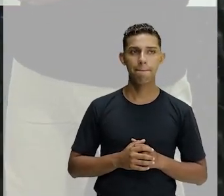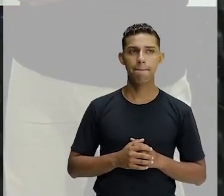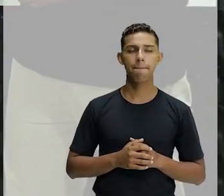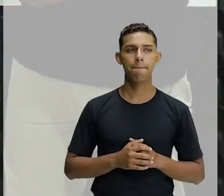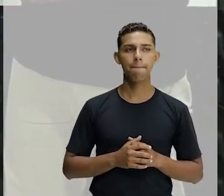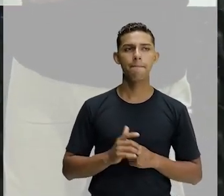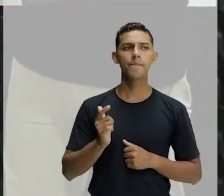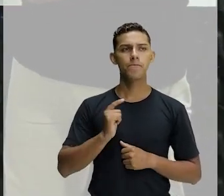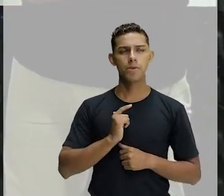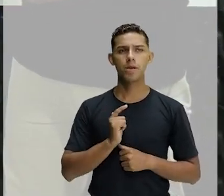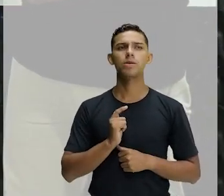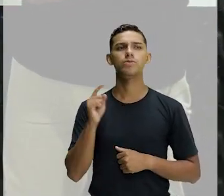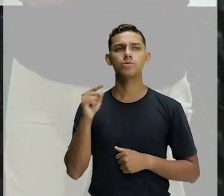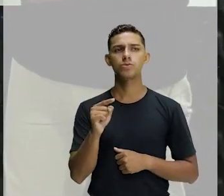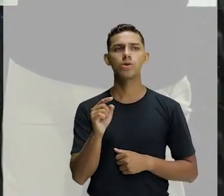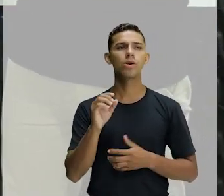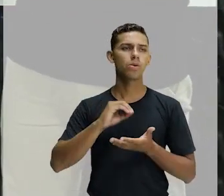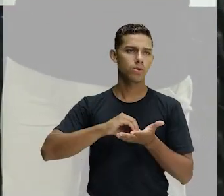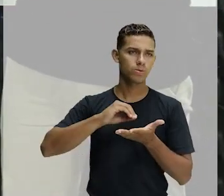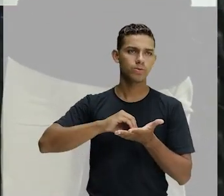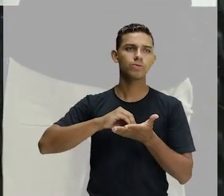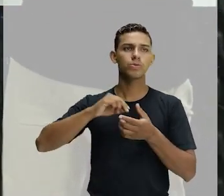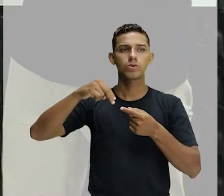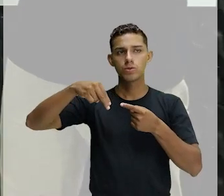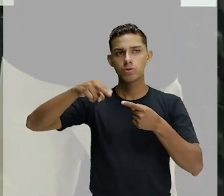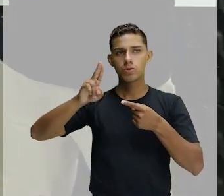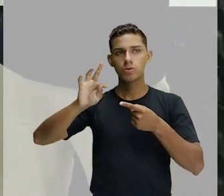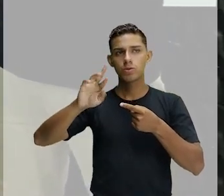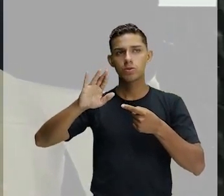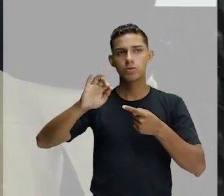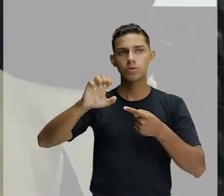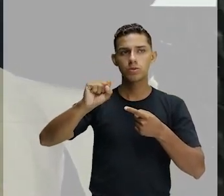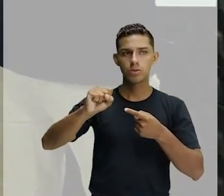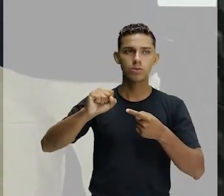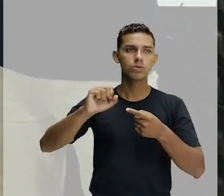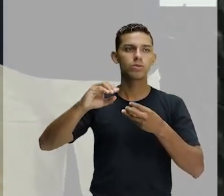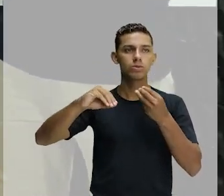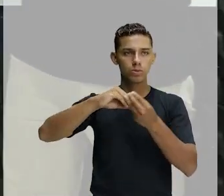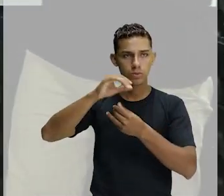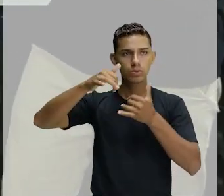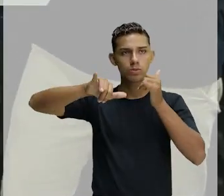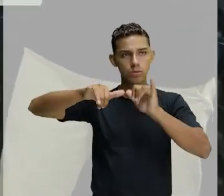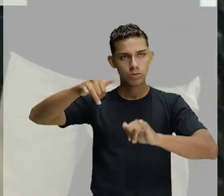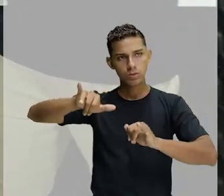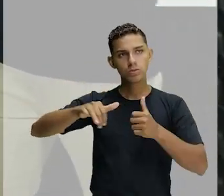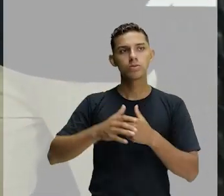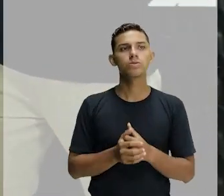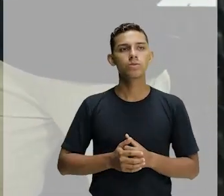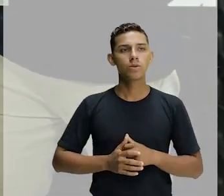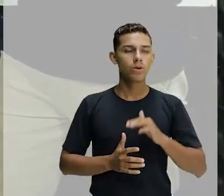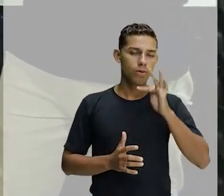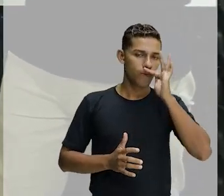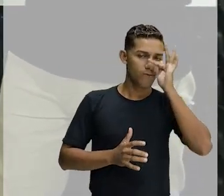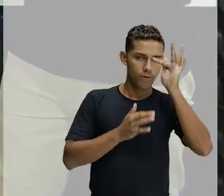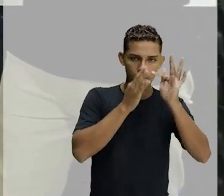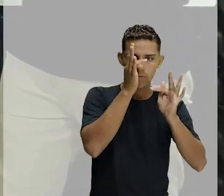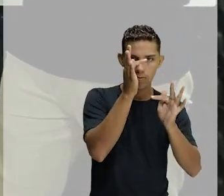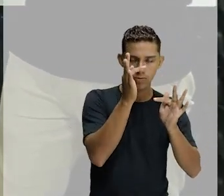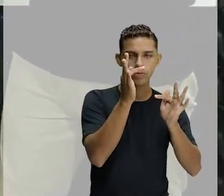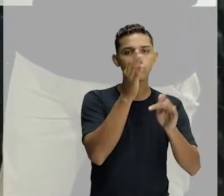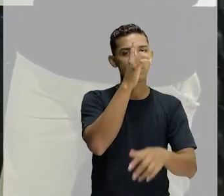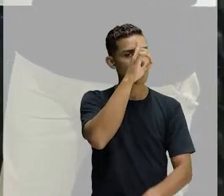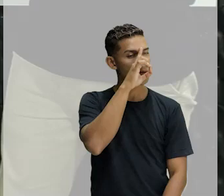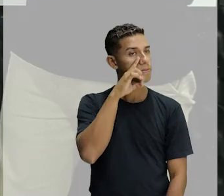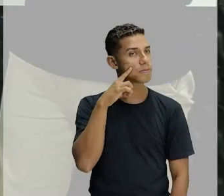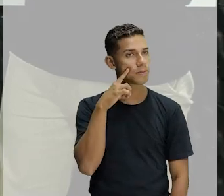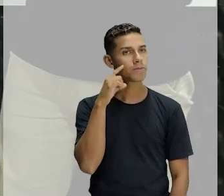falta de determinados nutrientes, ela vai gerar alguns sintomas. Uma delas, flores amareladas, que é